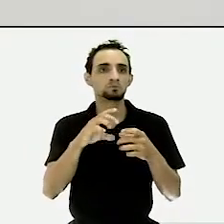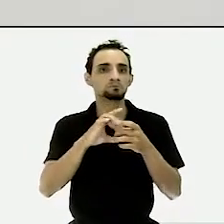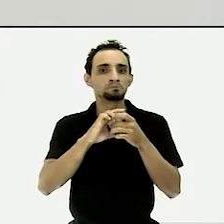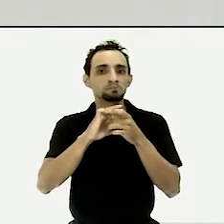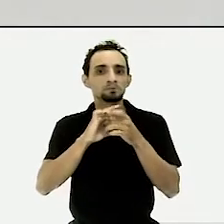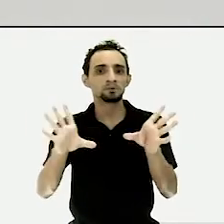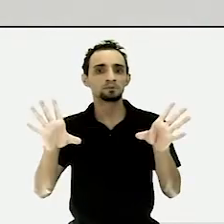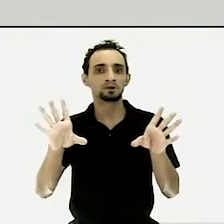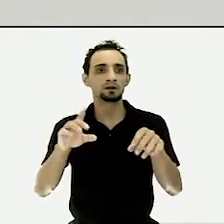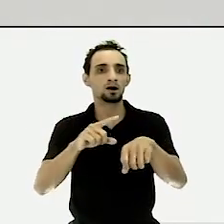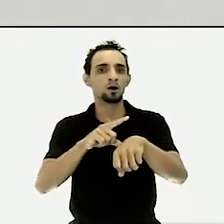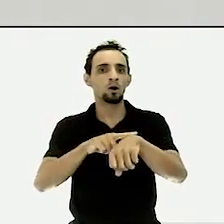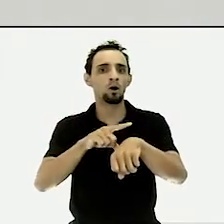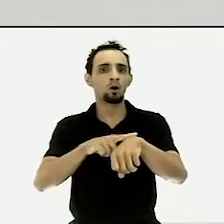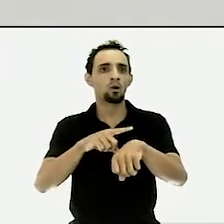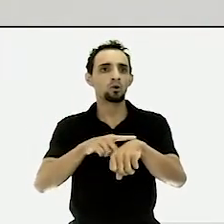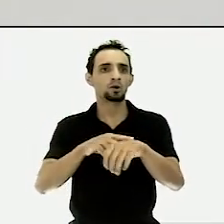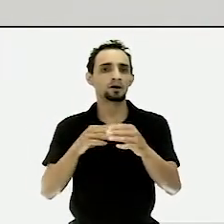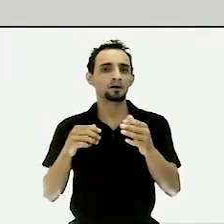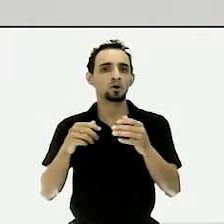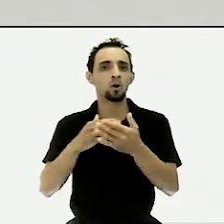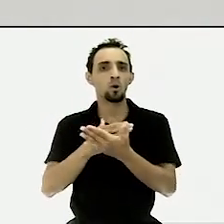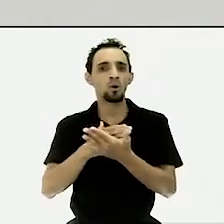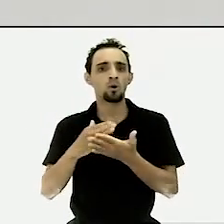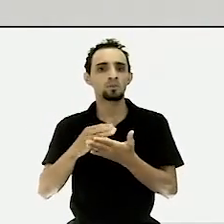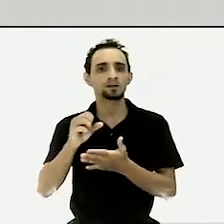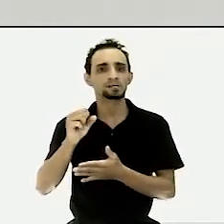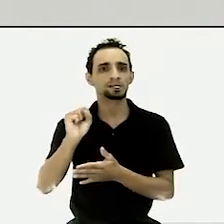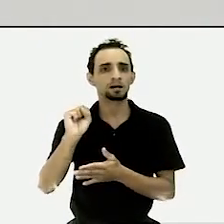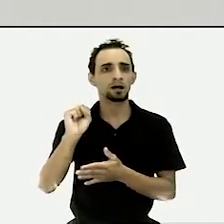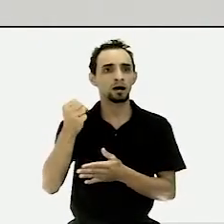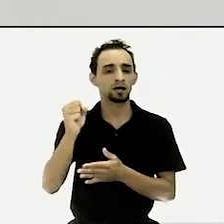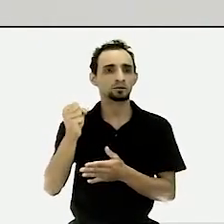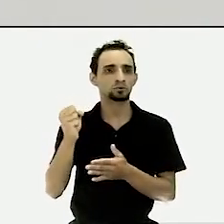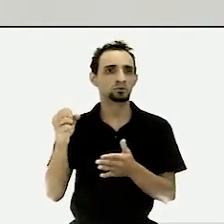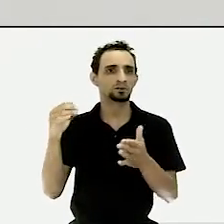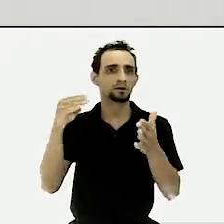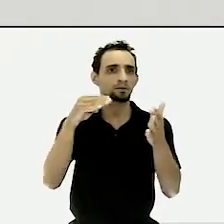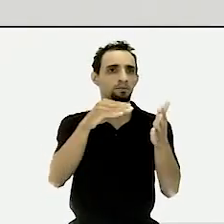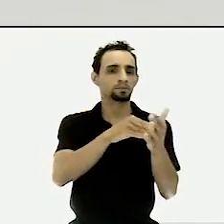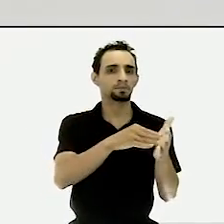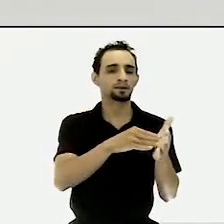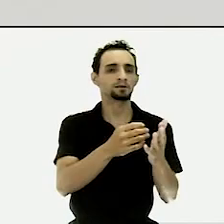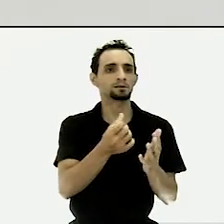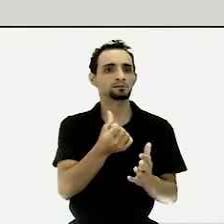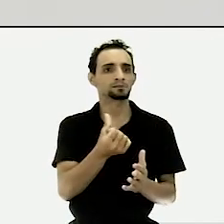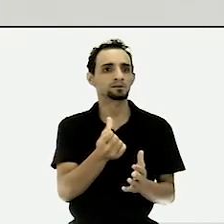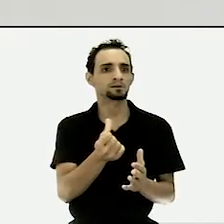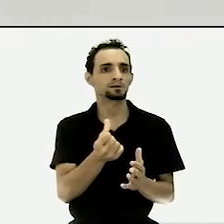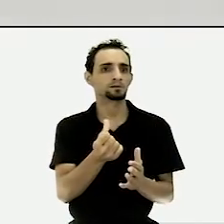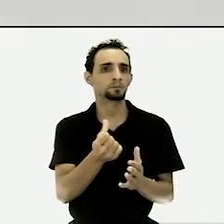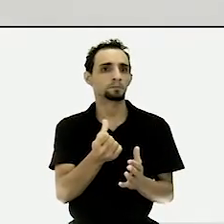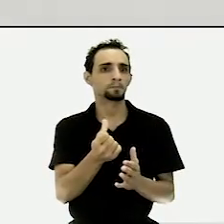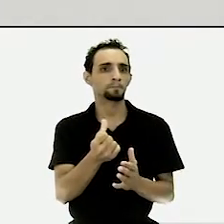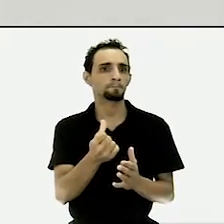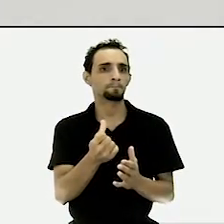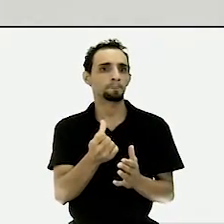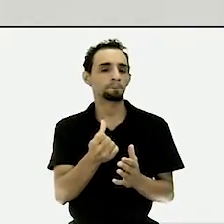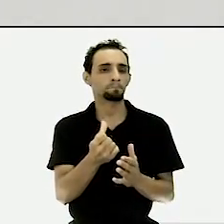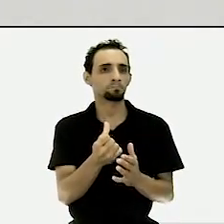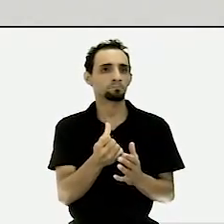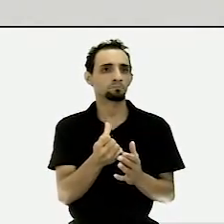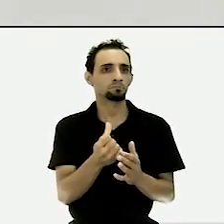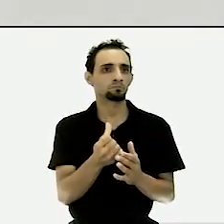né? Eu perdi o dia de serviço para mim tomar vacina e acabou. Então, o que acontece? Eles mandam vacina e só pode vacinar, por exemplo, 16